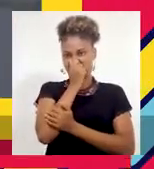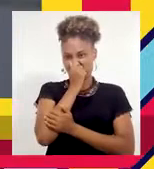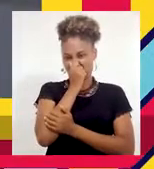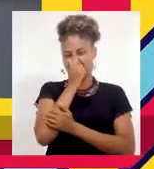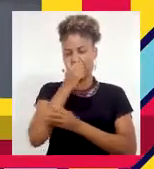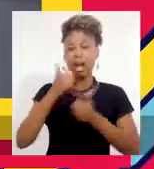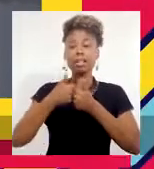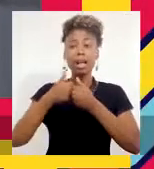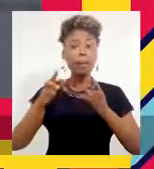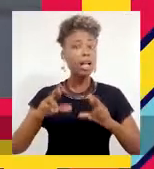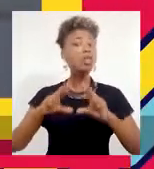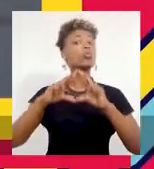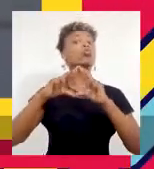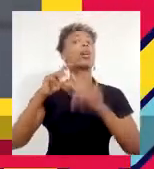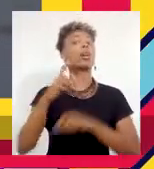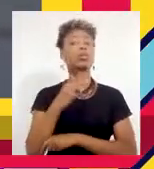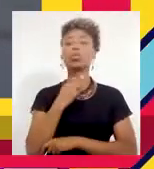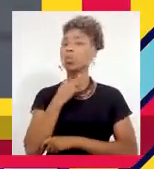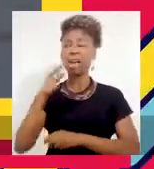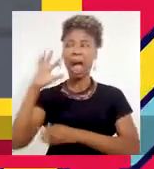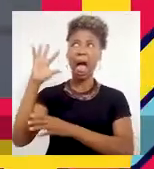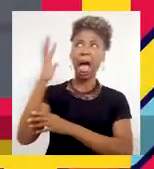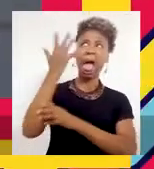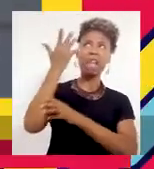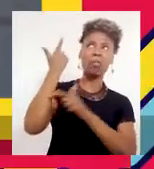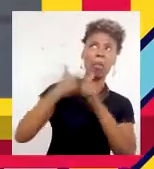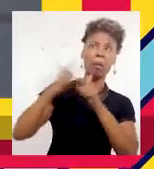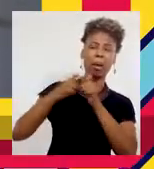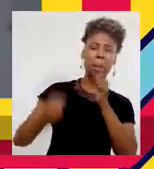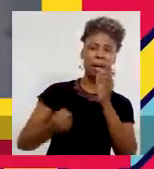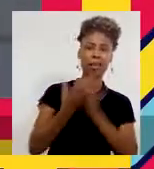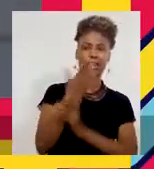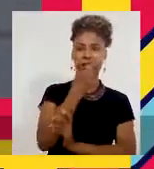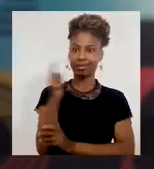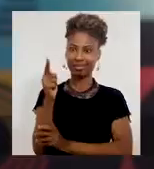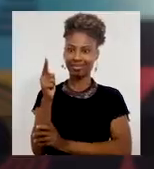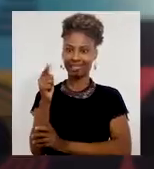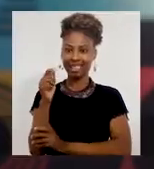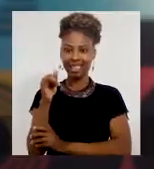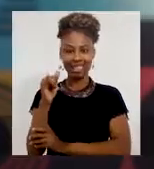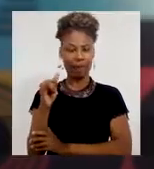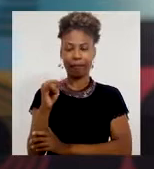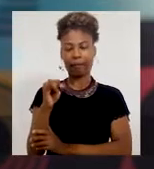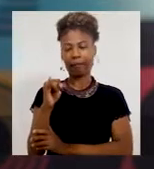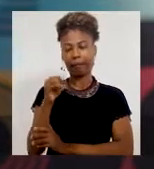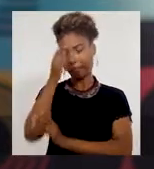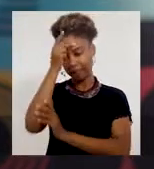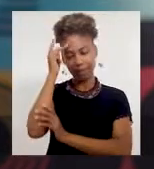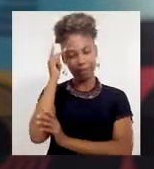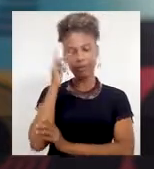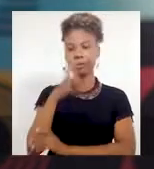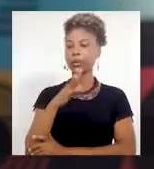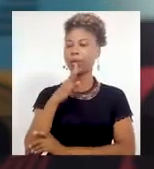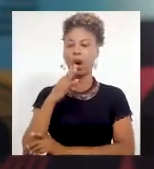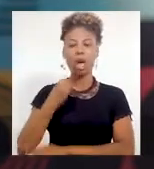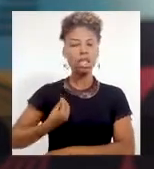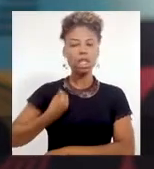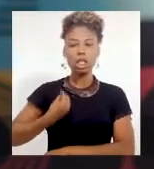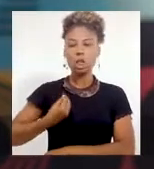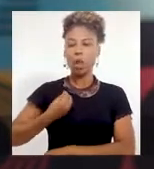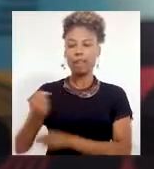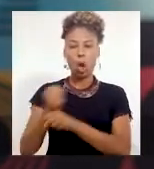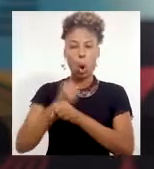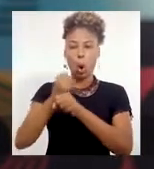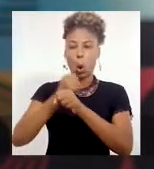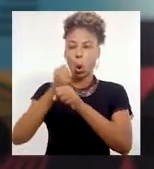lotado. O transporte tem que ser sustentável também, então não se pode resolver um problema criando outros. Quem nunca precisou pegar um bus lotado não sabe o que